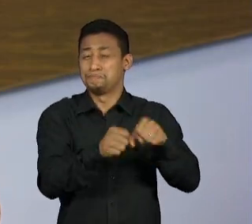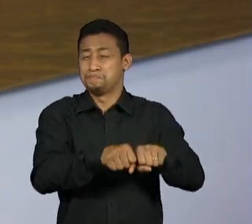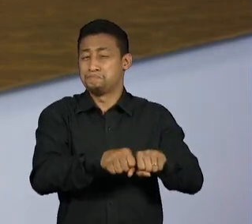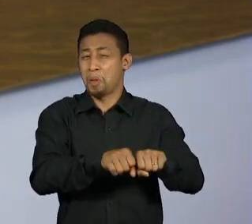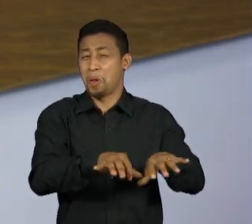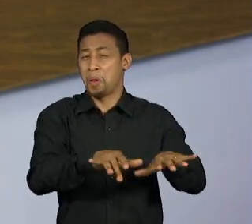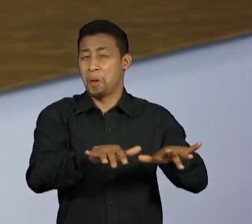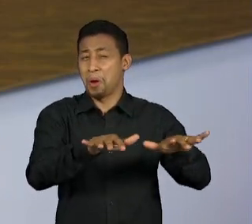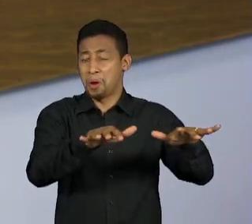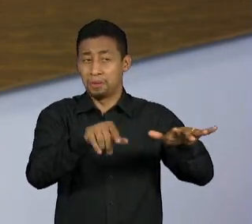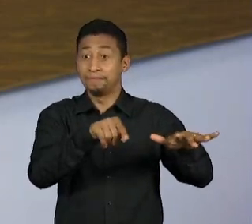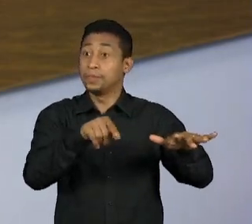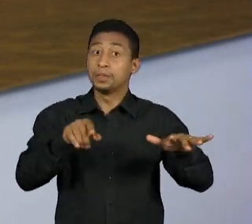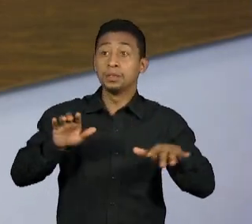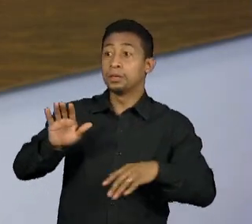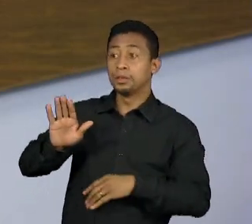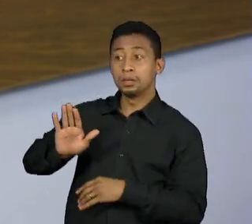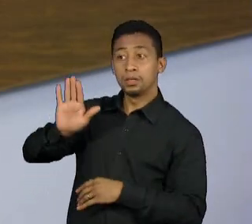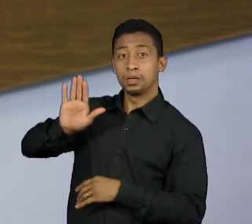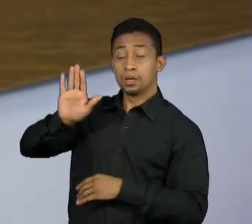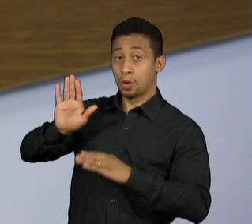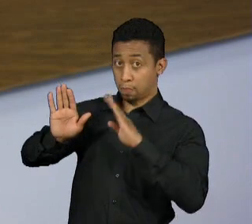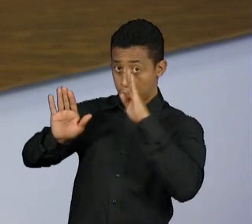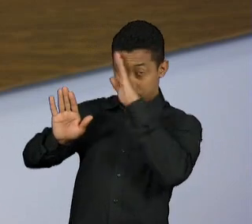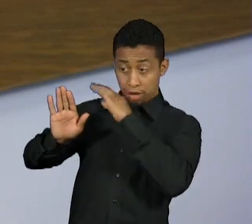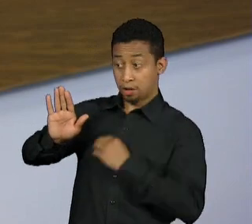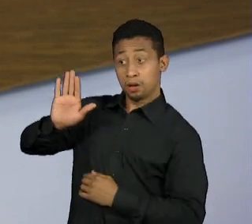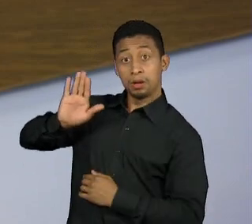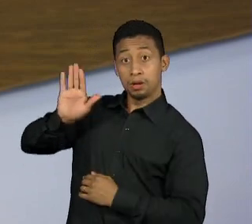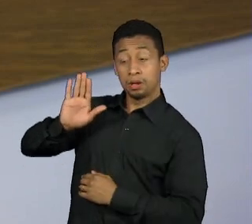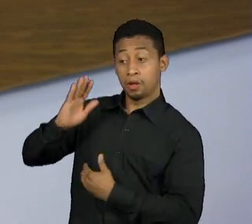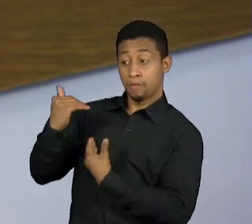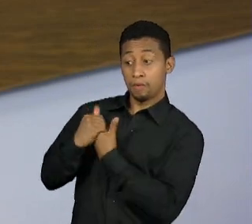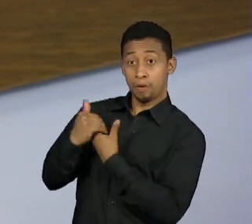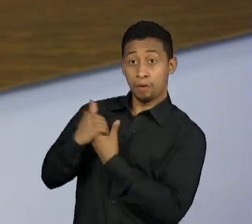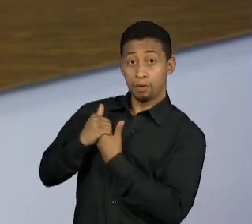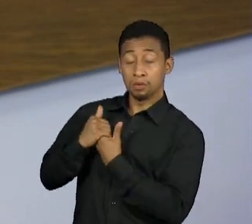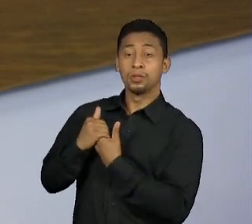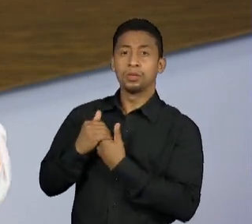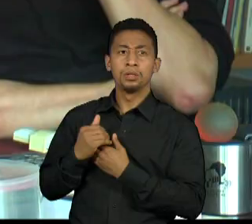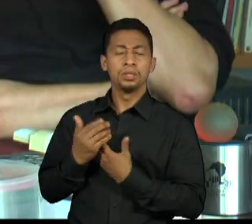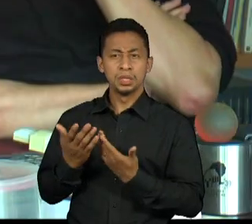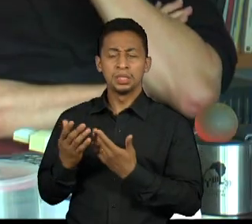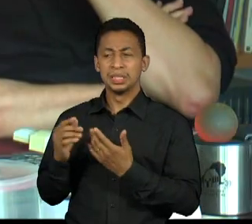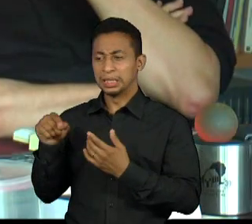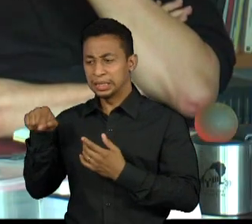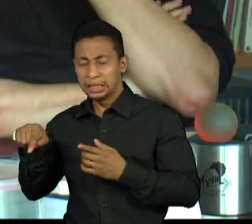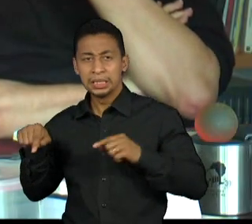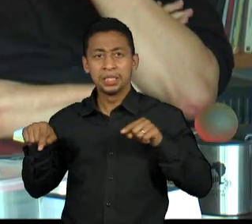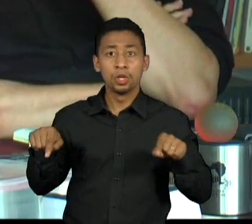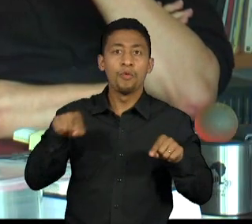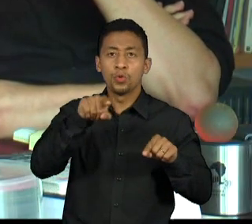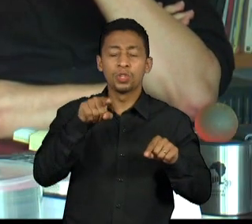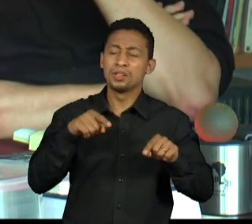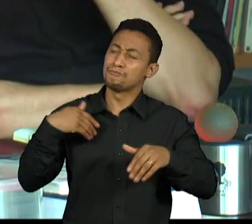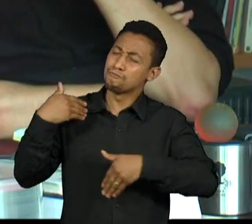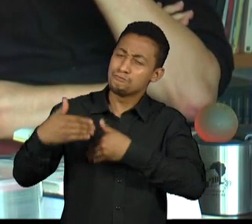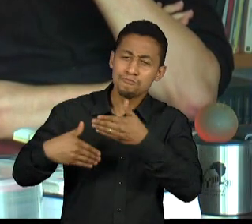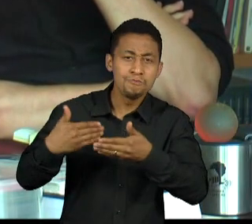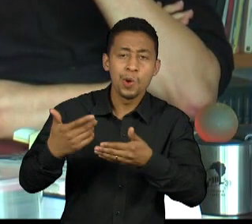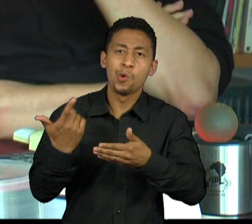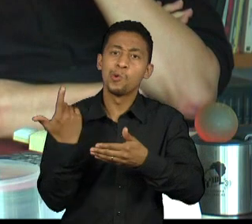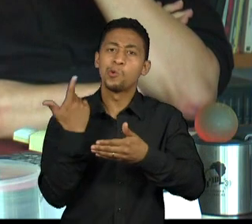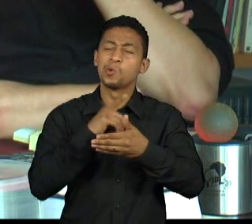a eleição do Bolsonaro e a pandemia fizeram com que vocês zerassem o jogo